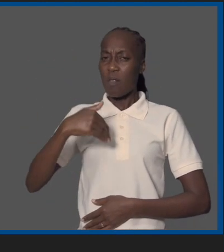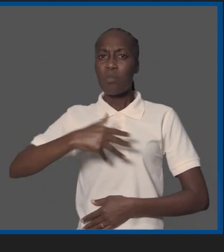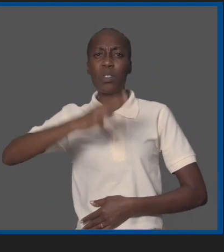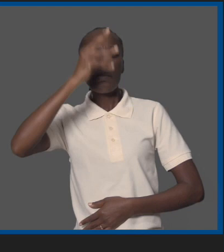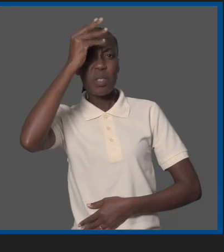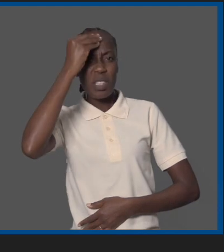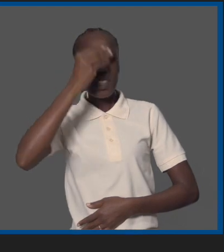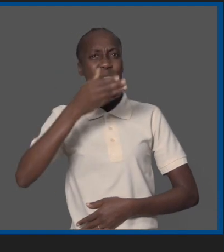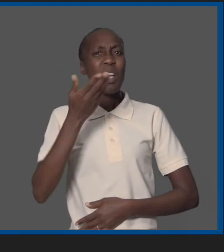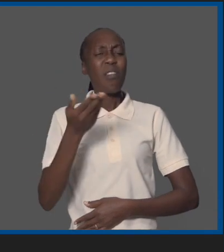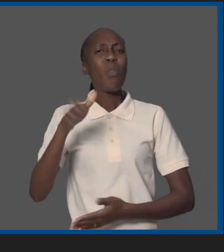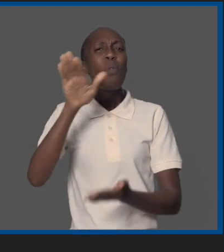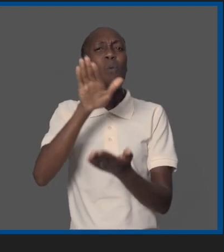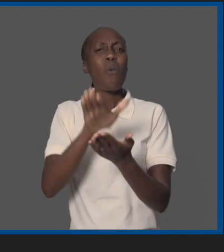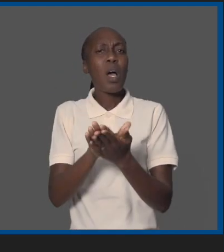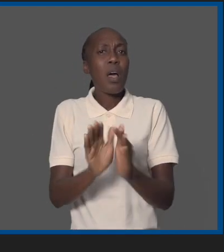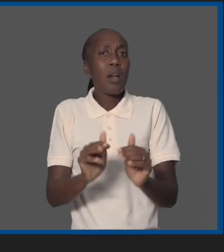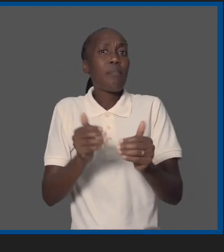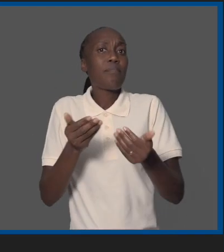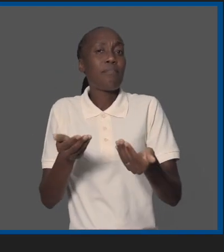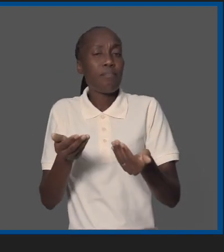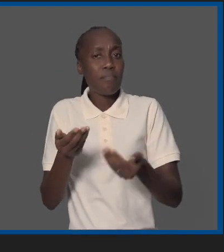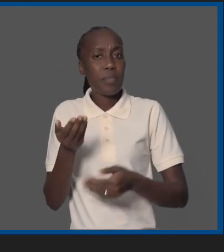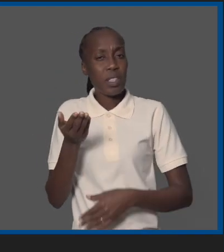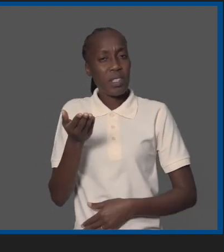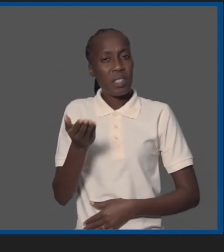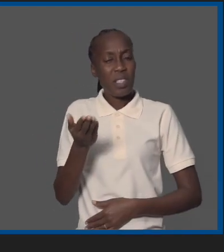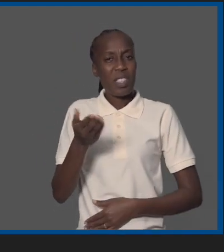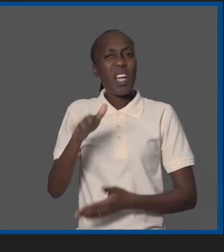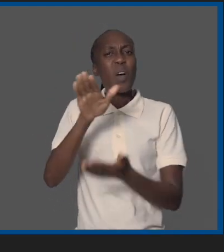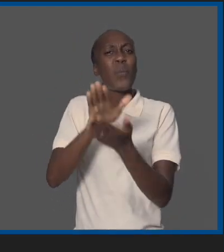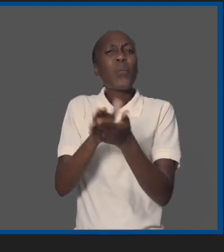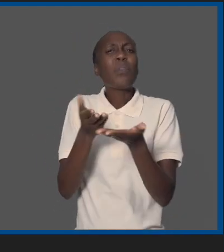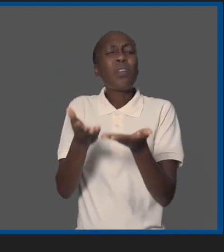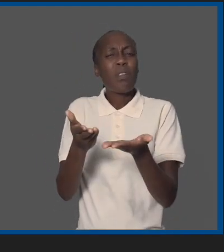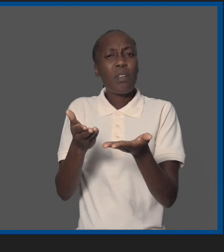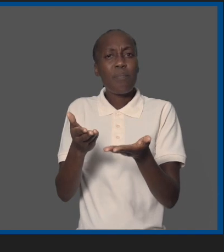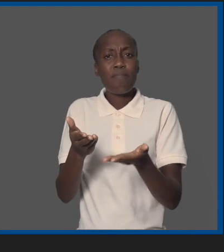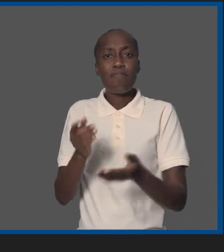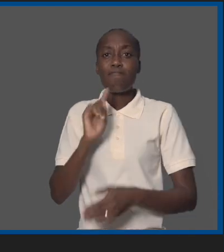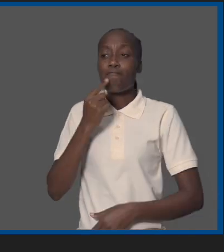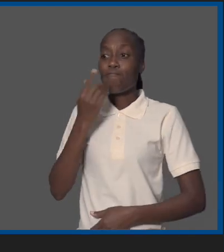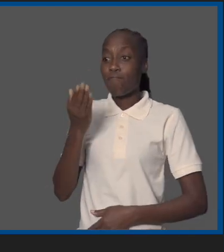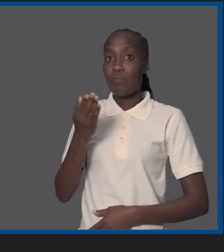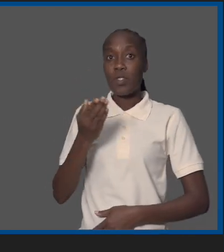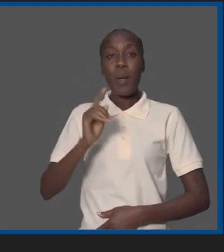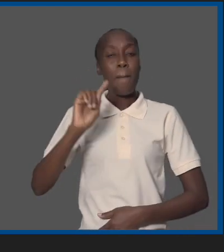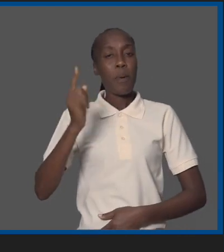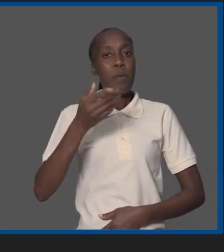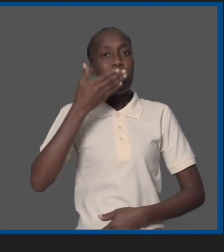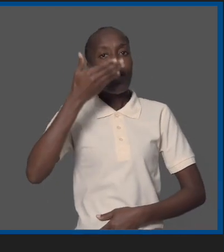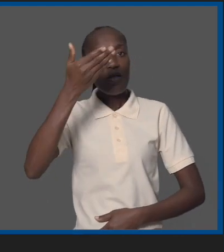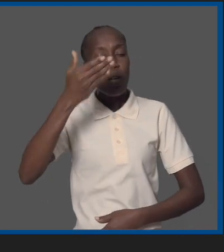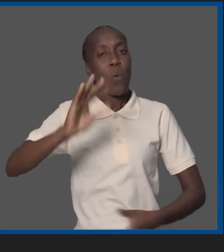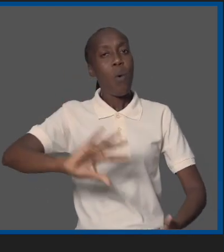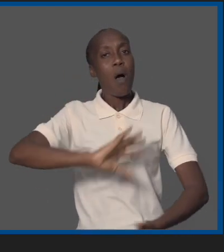Endro Cossa. Endro, vamos entender um pouco onde estamos aqui, pessoalmente, neste local. Onde é que estamos